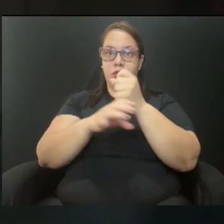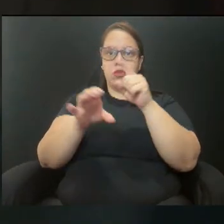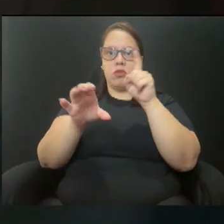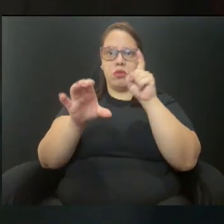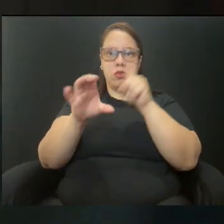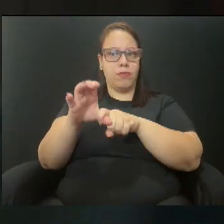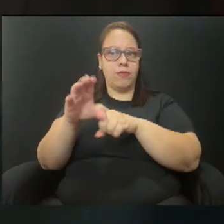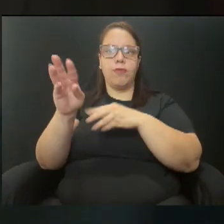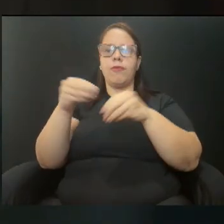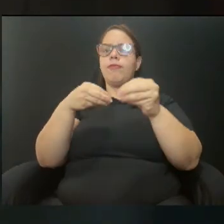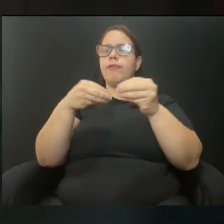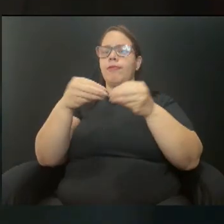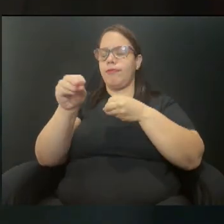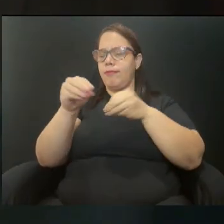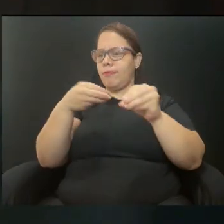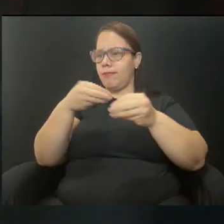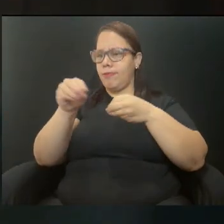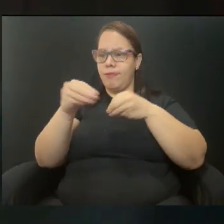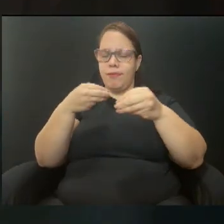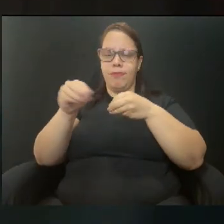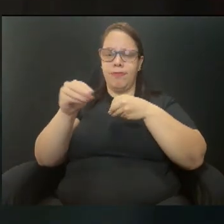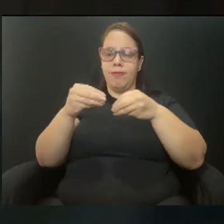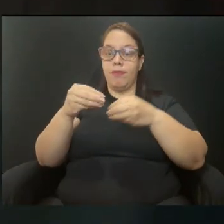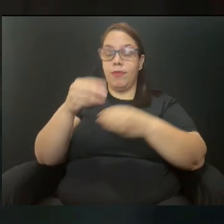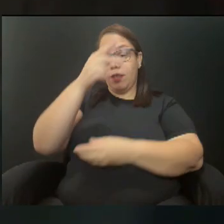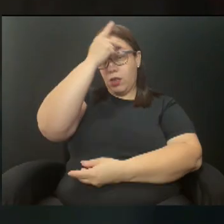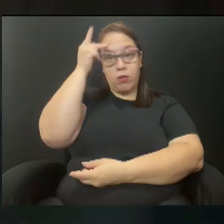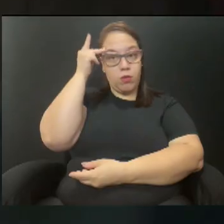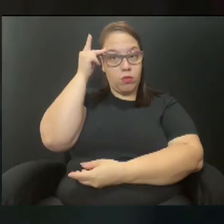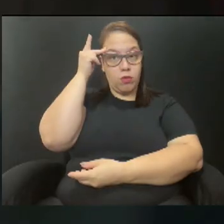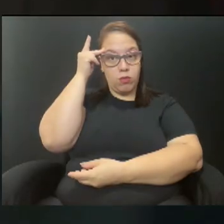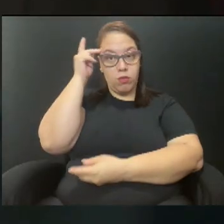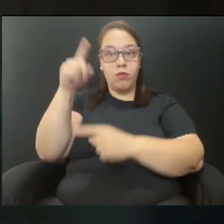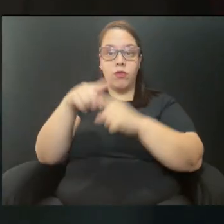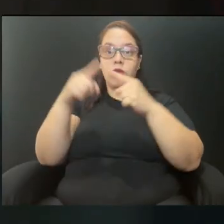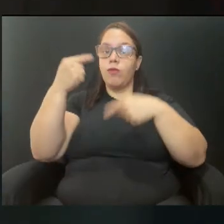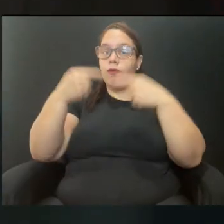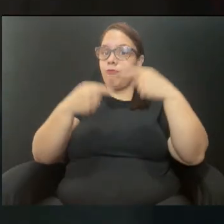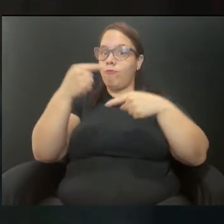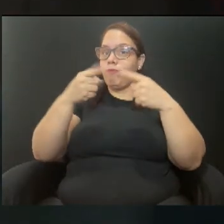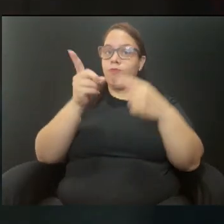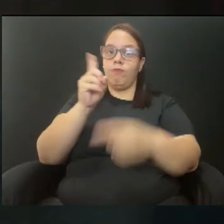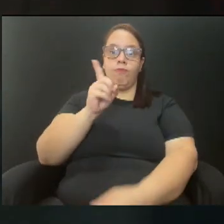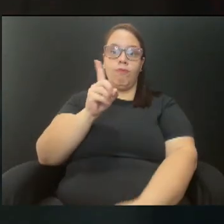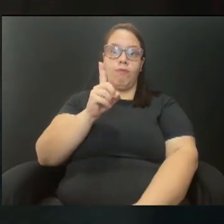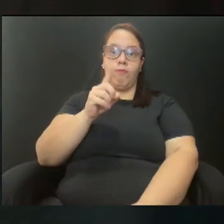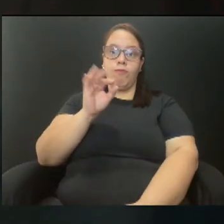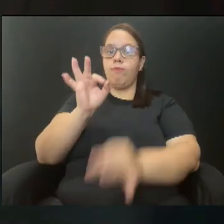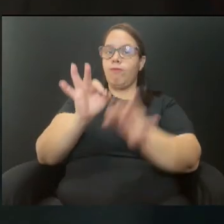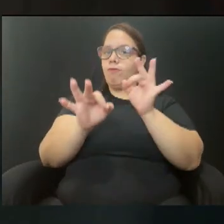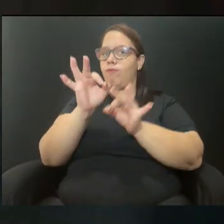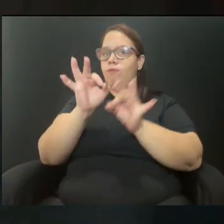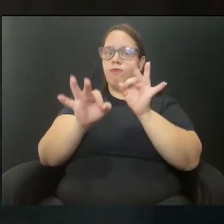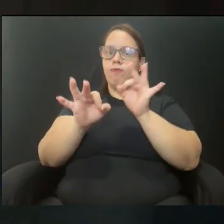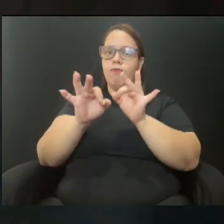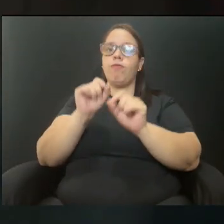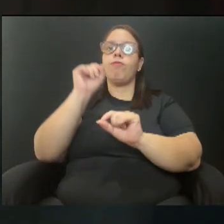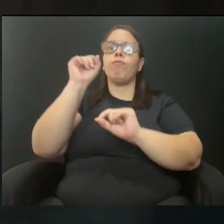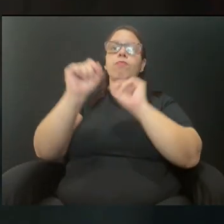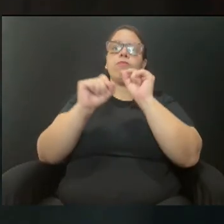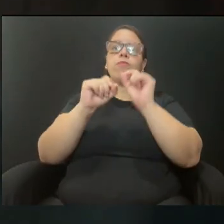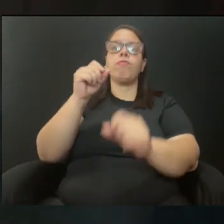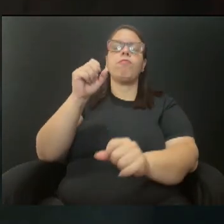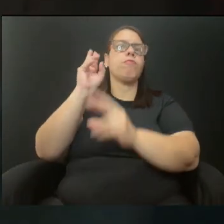flexibilidade de horários ao trabalhador. Mas o debate hoje não é apenas jurídico, é sobre o que esperamos das